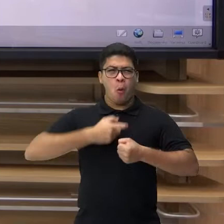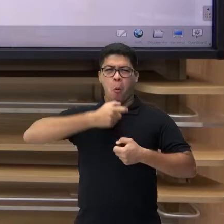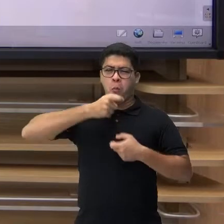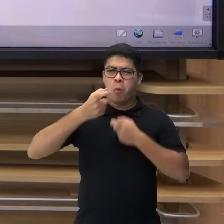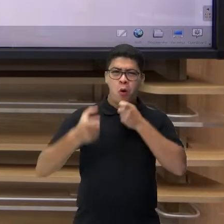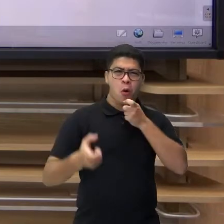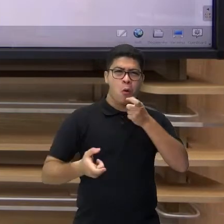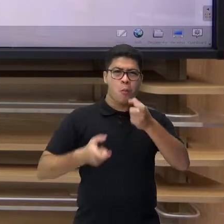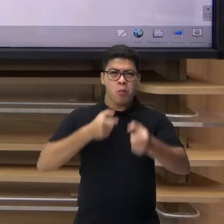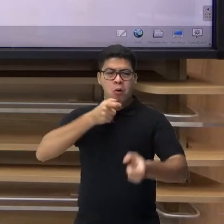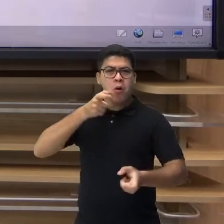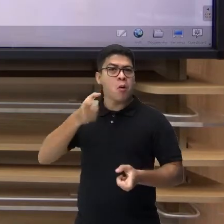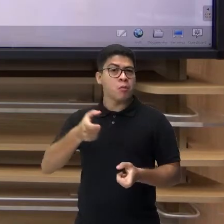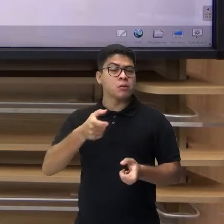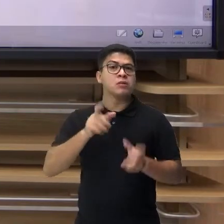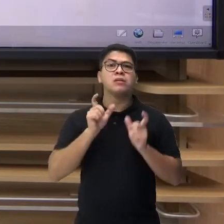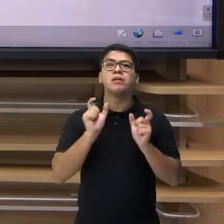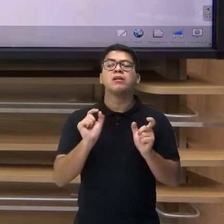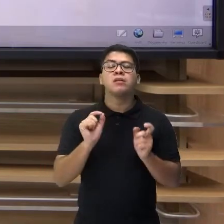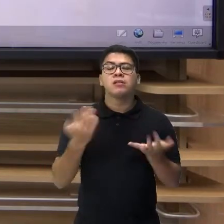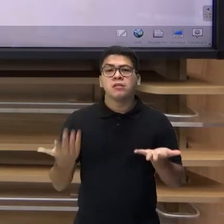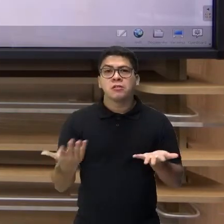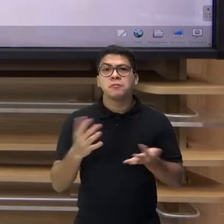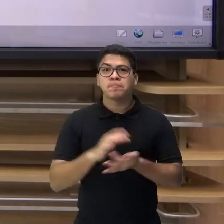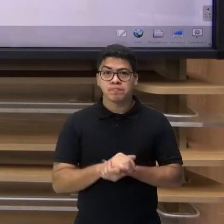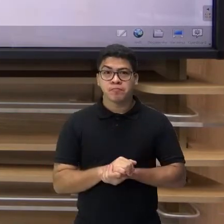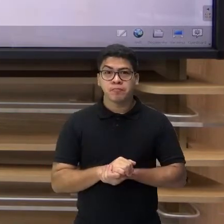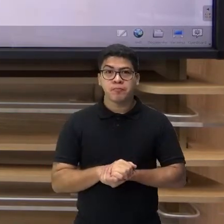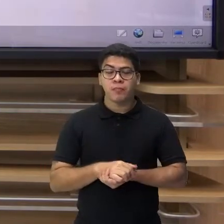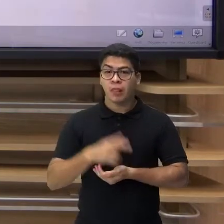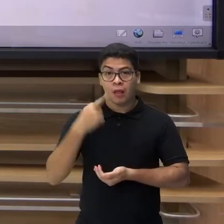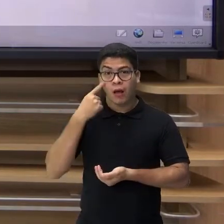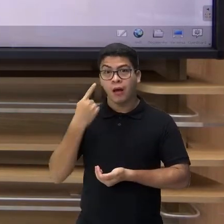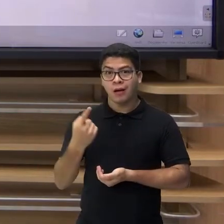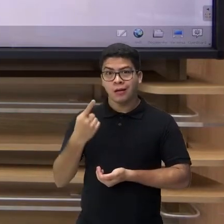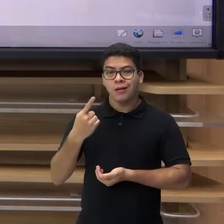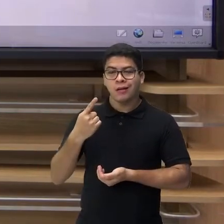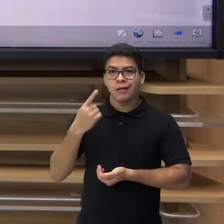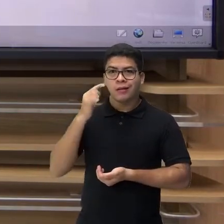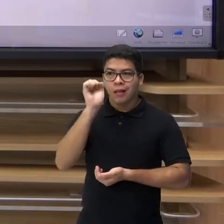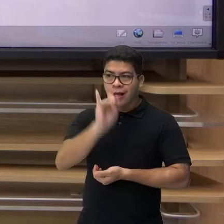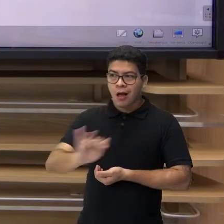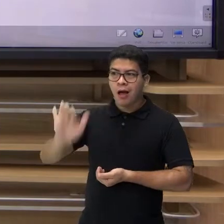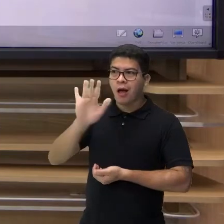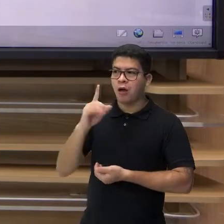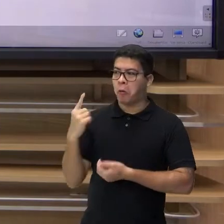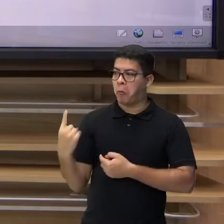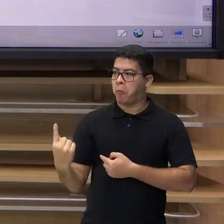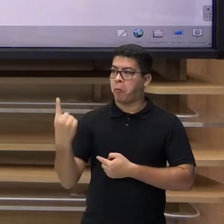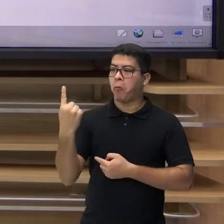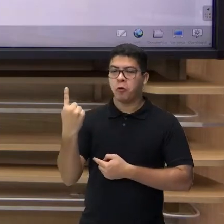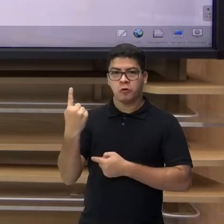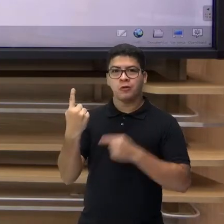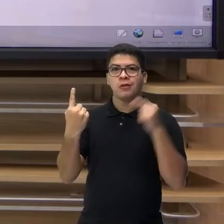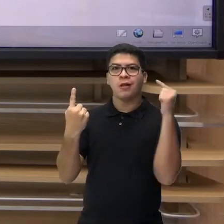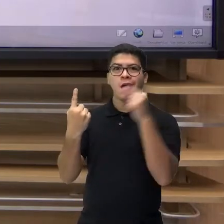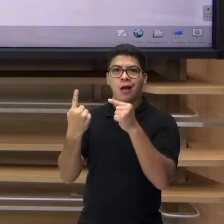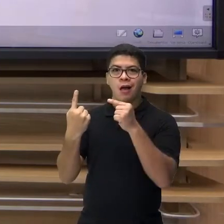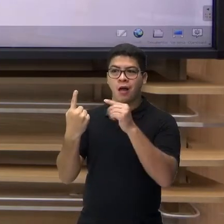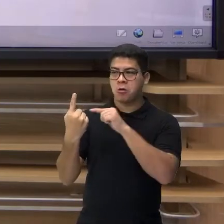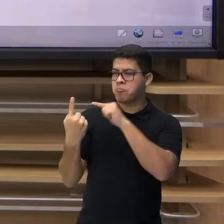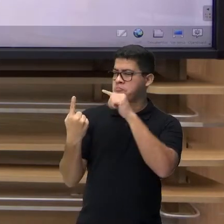governos totalitaristas, que, lembrem-se, se unia em torno da figura de um salvador